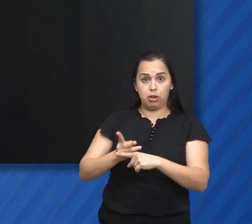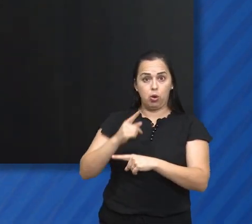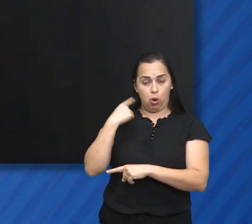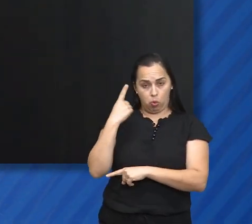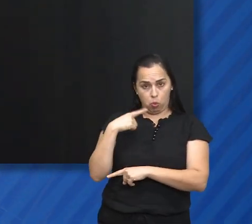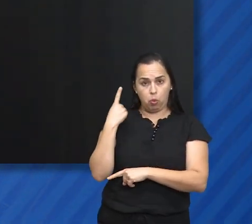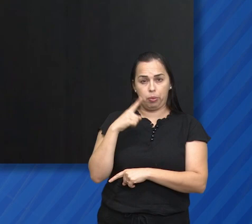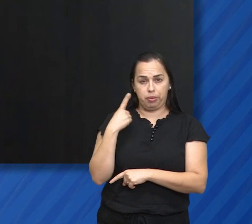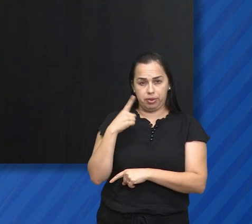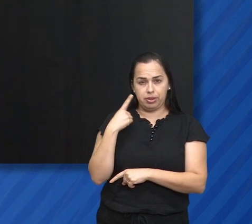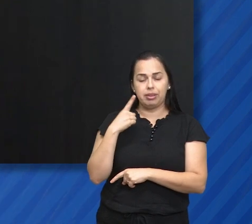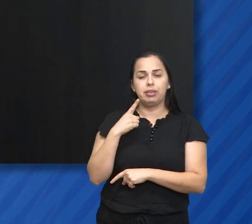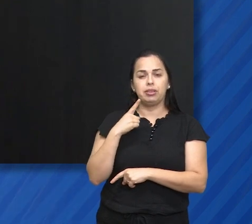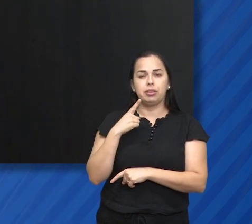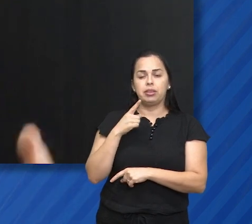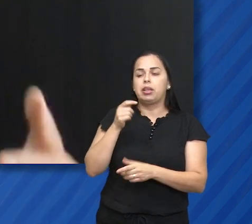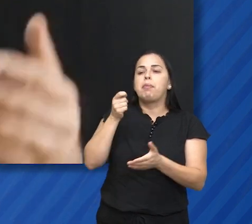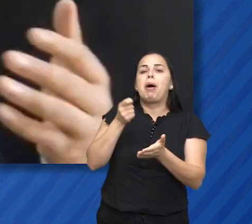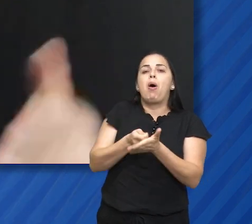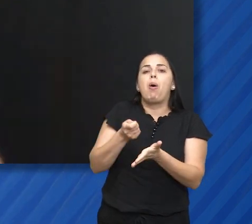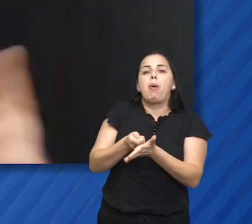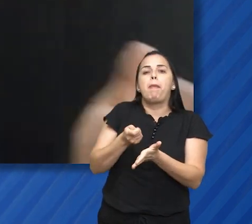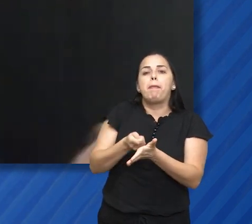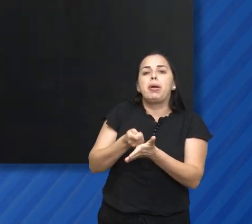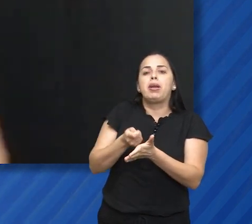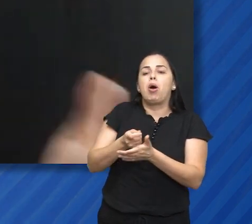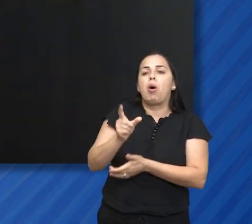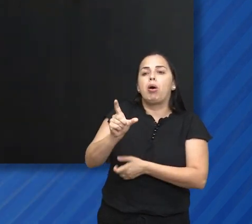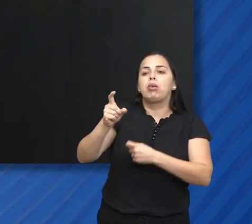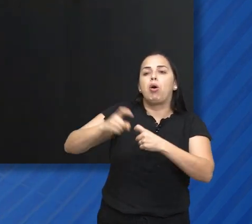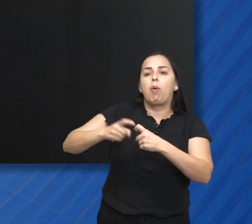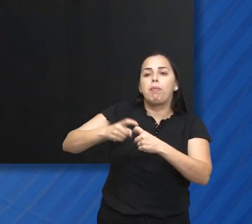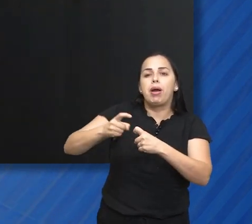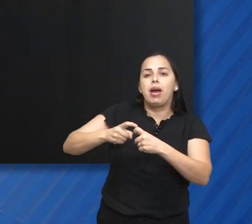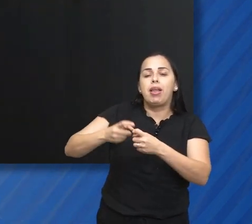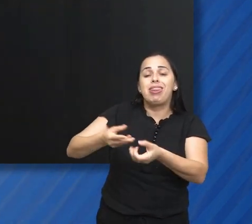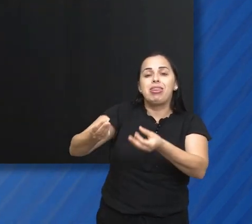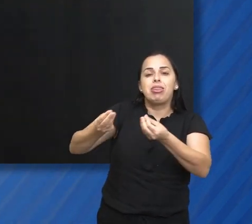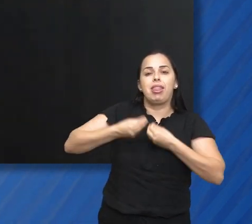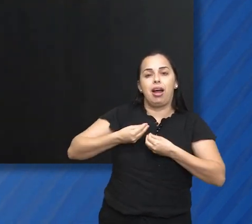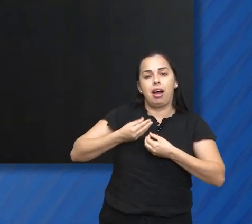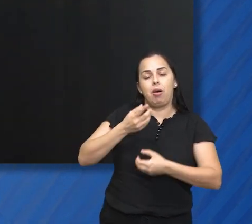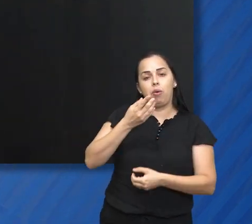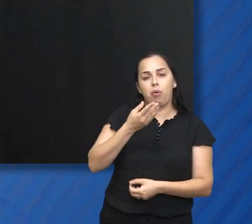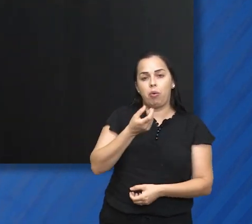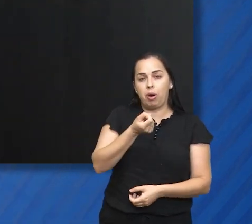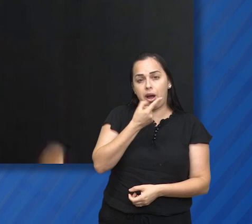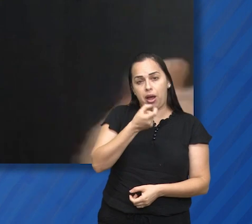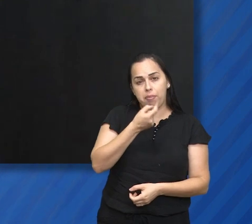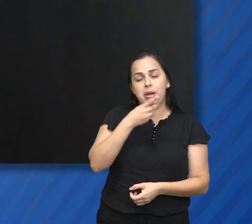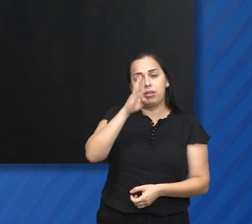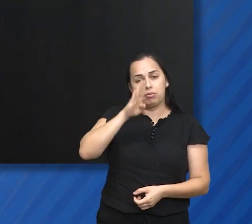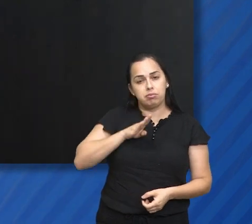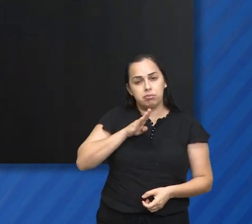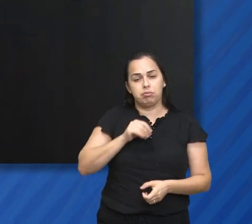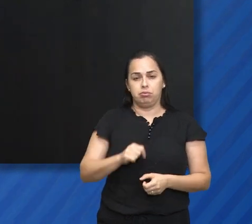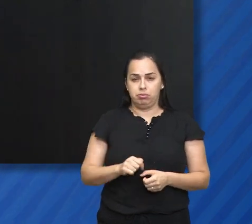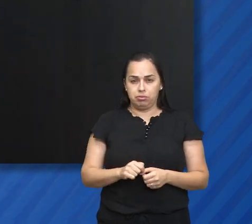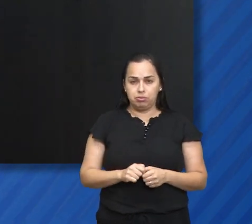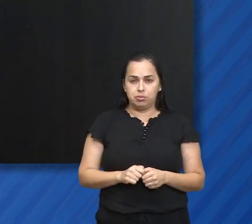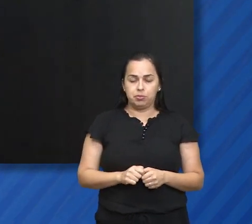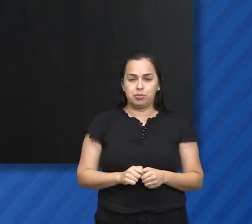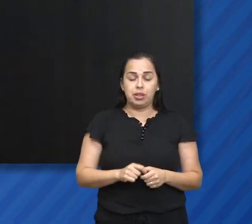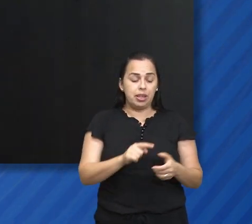através de um advogado para que obrigue a operadora ou a seguradora de saúde a fornecer o tratamento quimioterápico